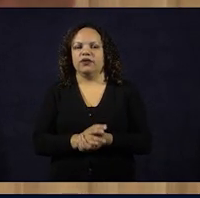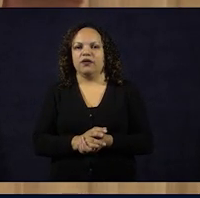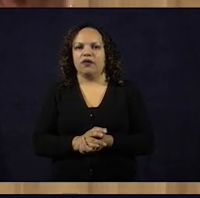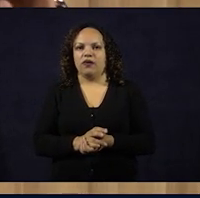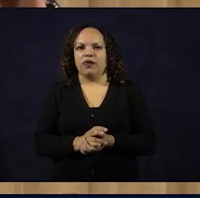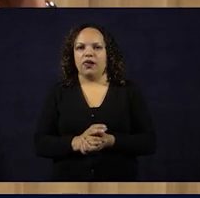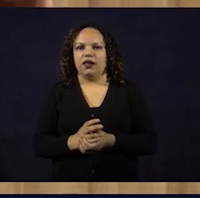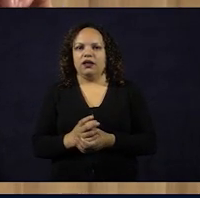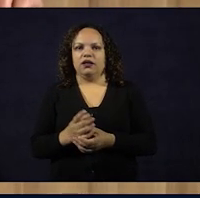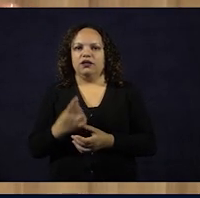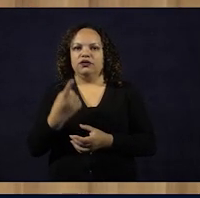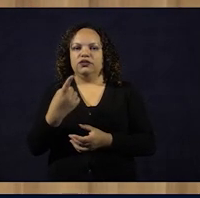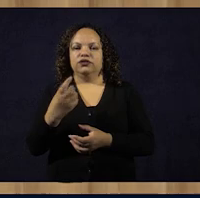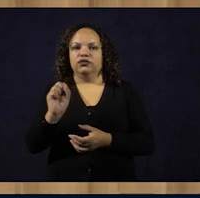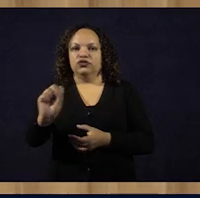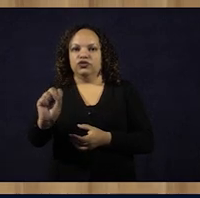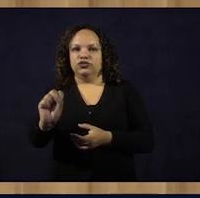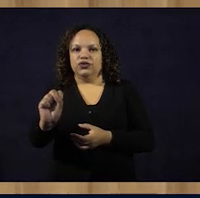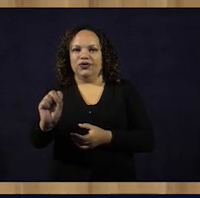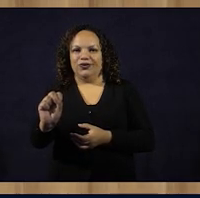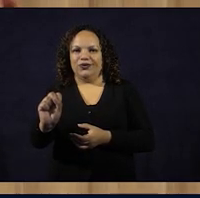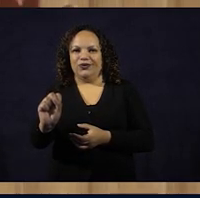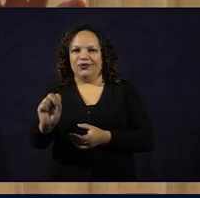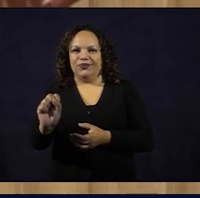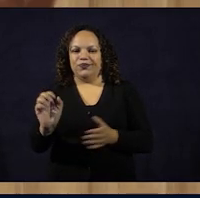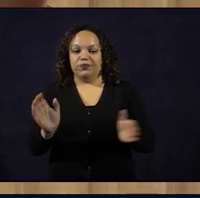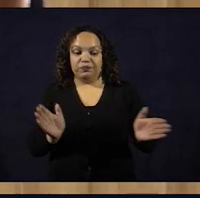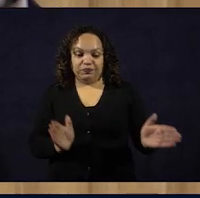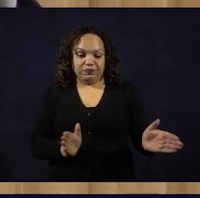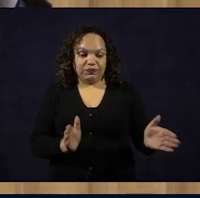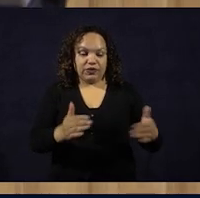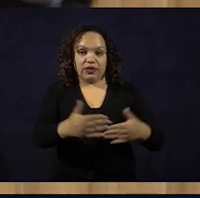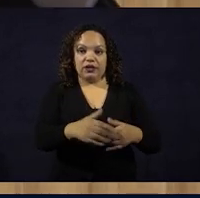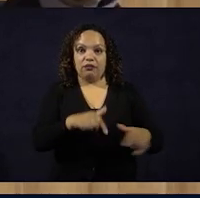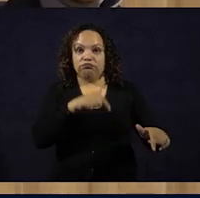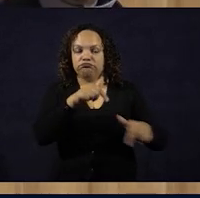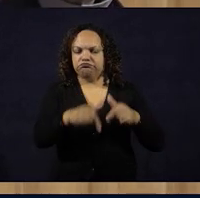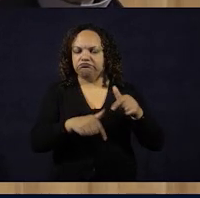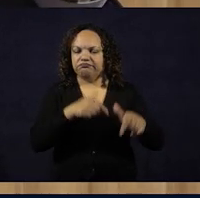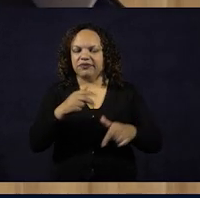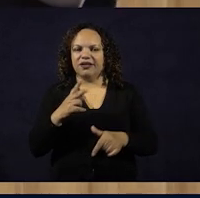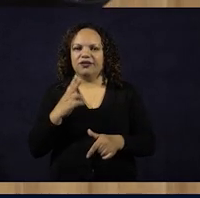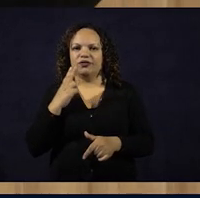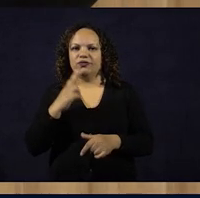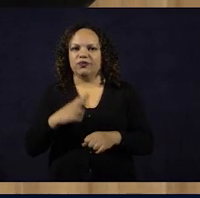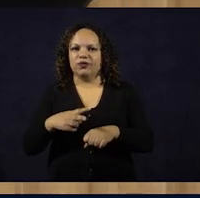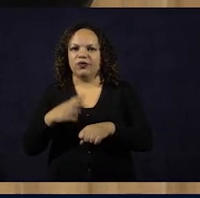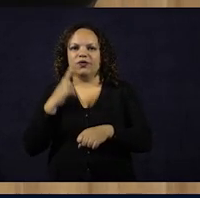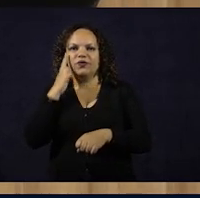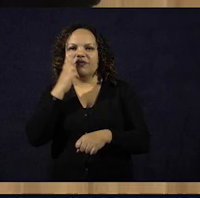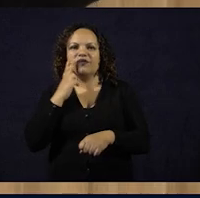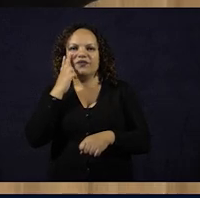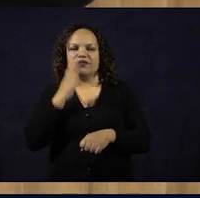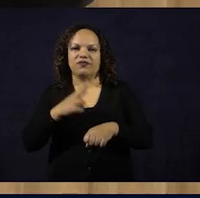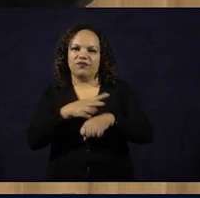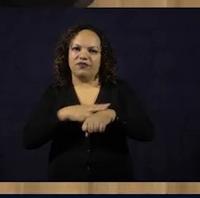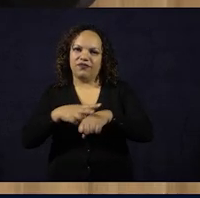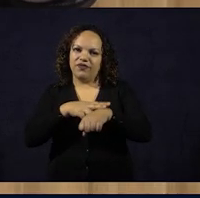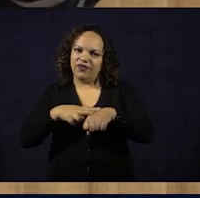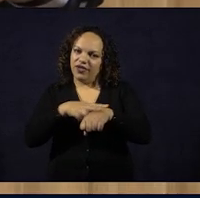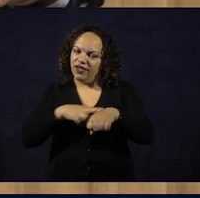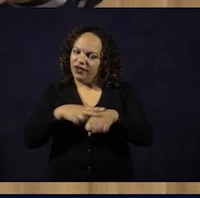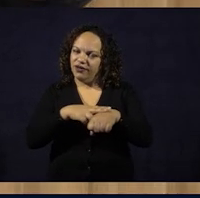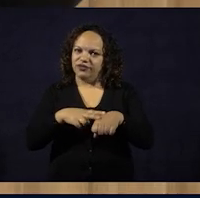18 escritórios verdes que nós colocamos é gratuito para o produtor e que esses